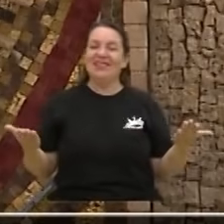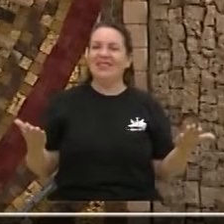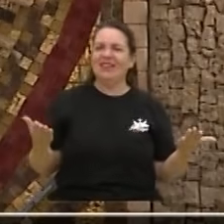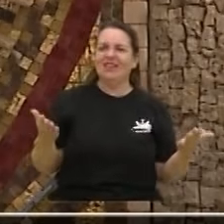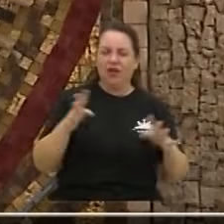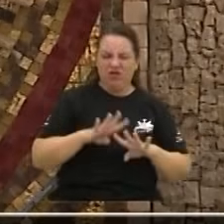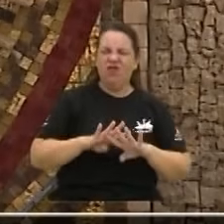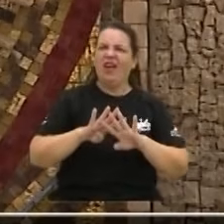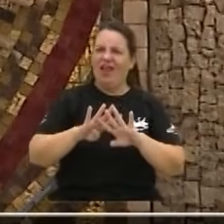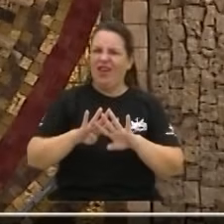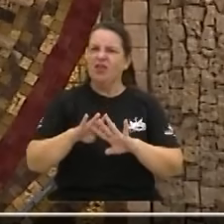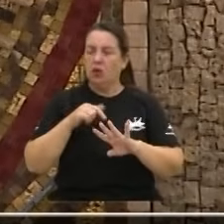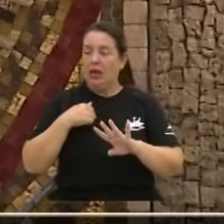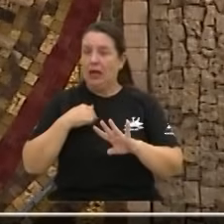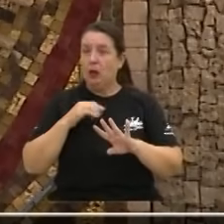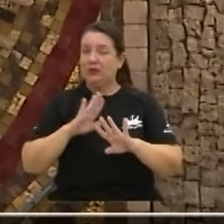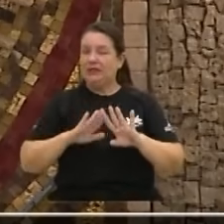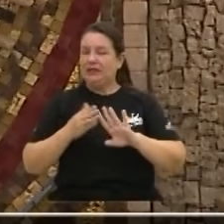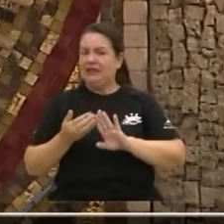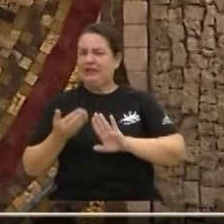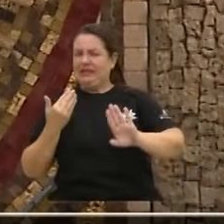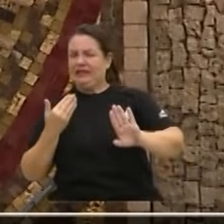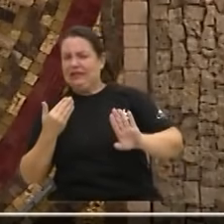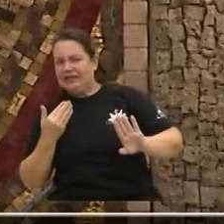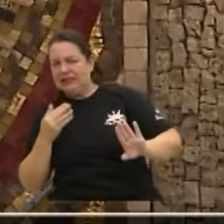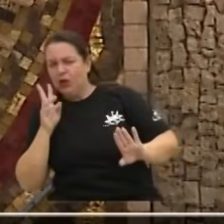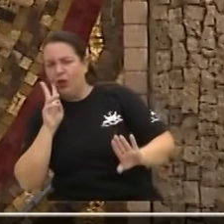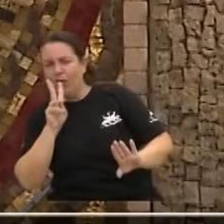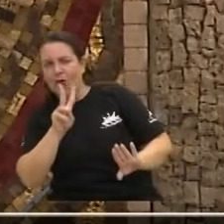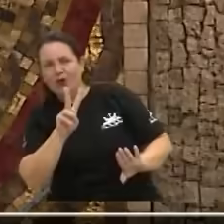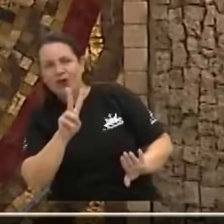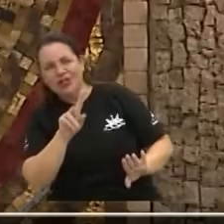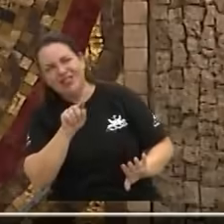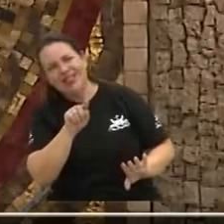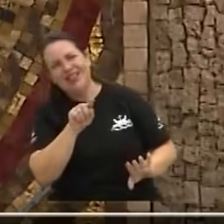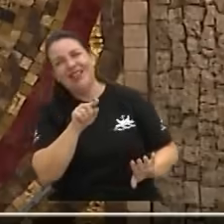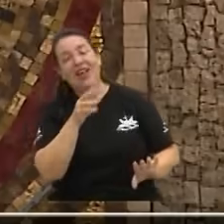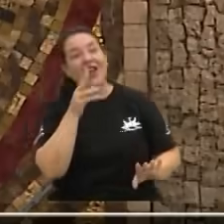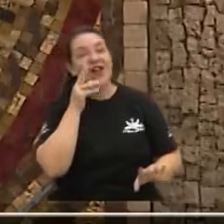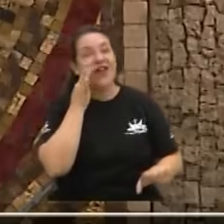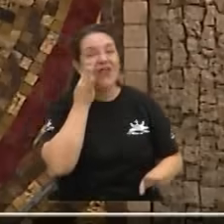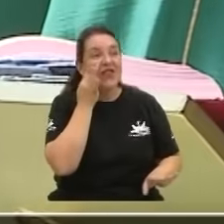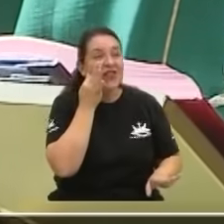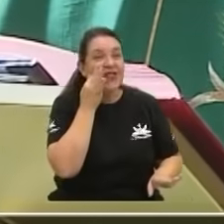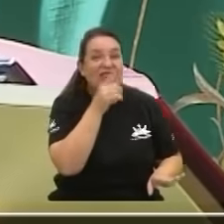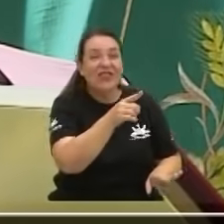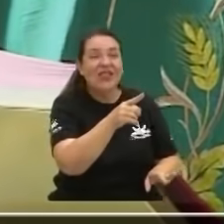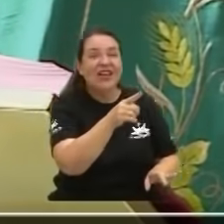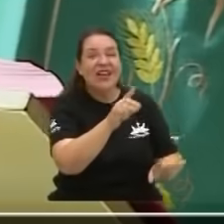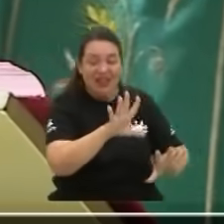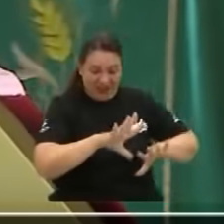Confesso, quase recuei quando longe escutei: